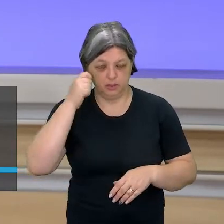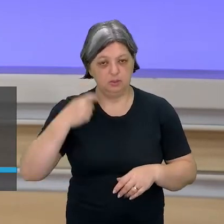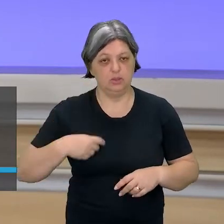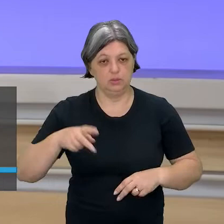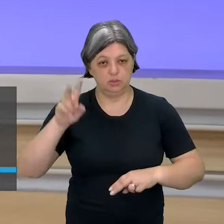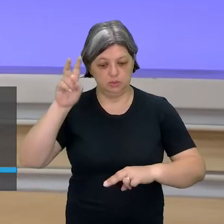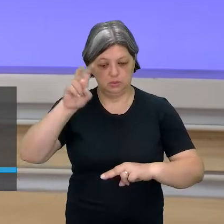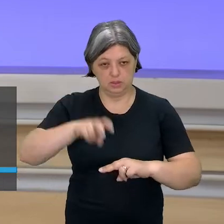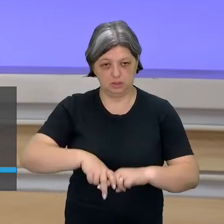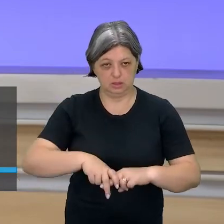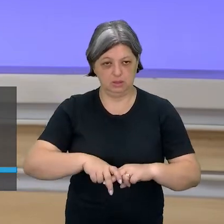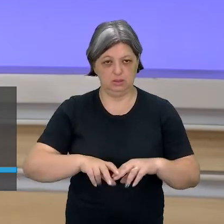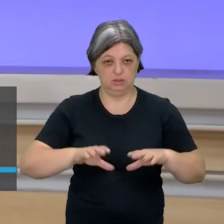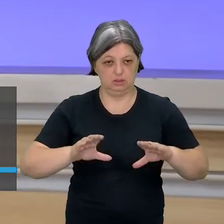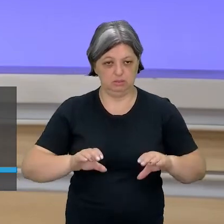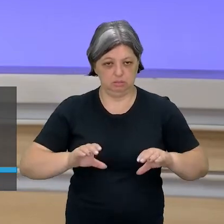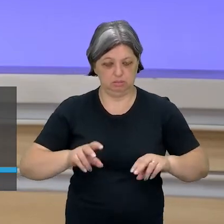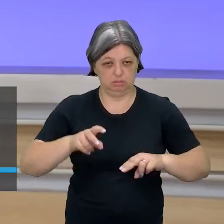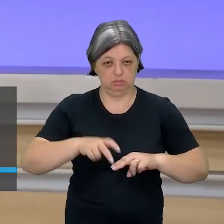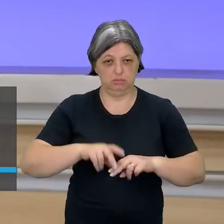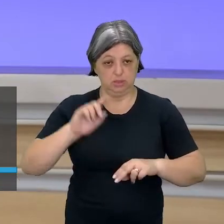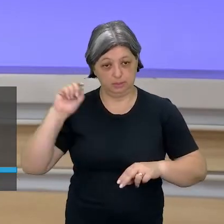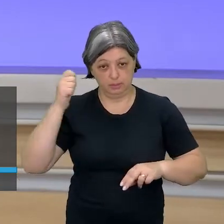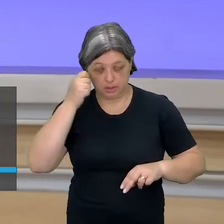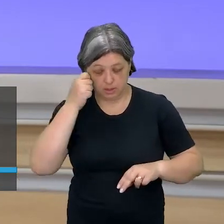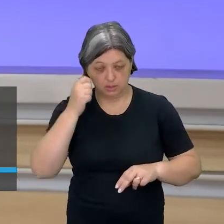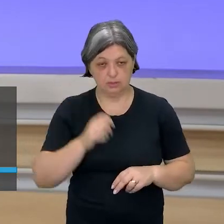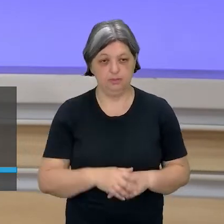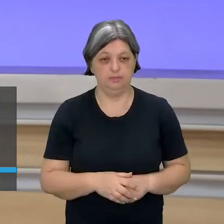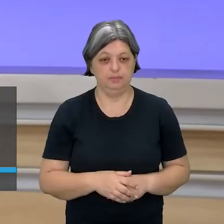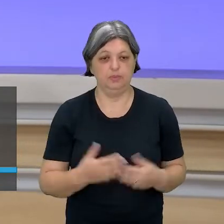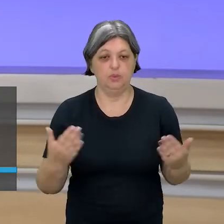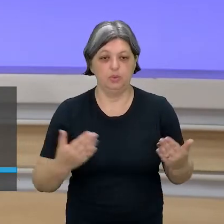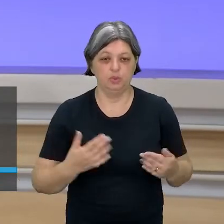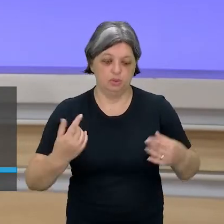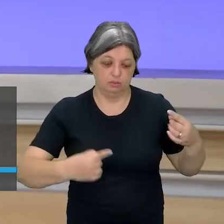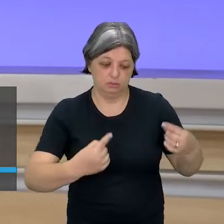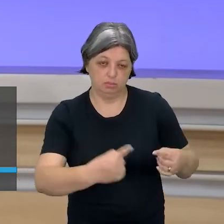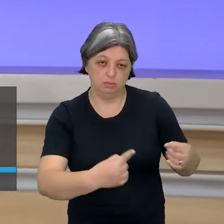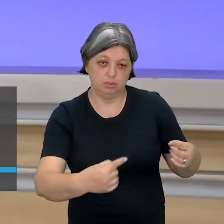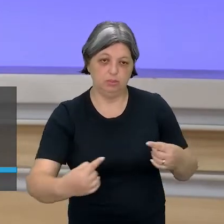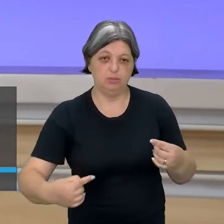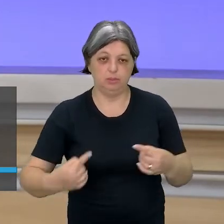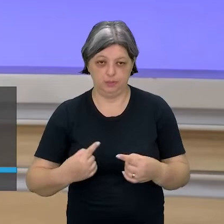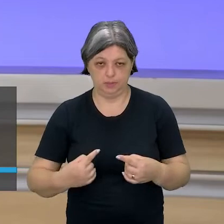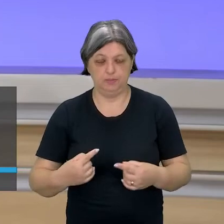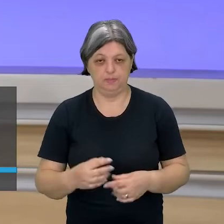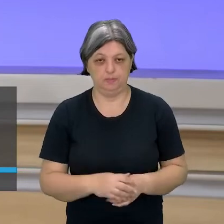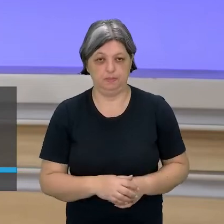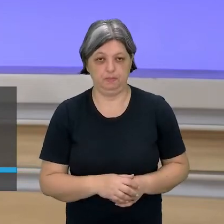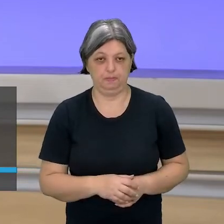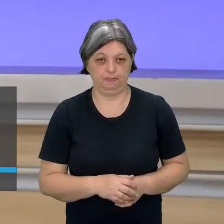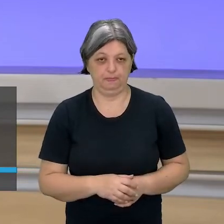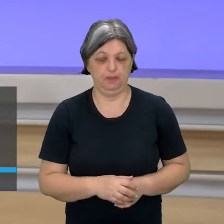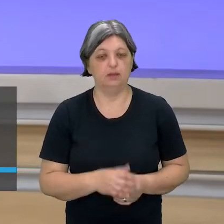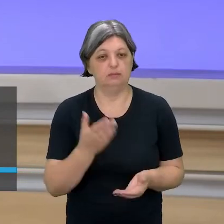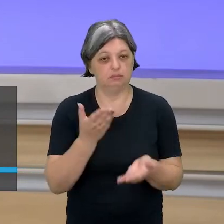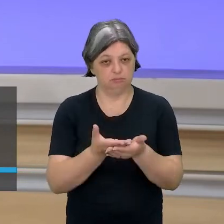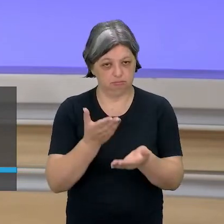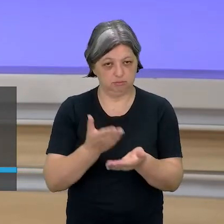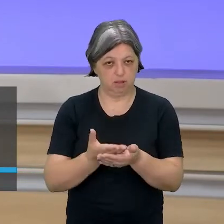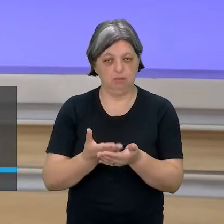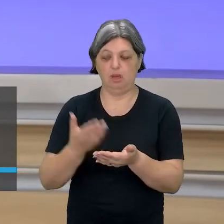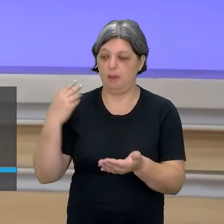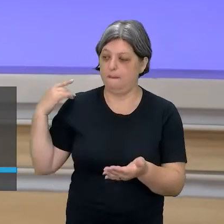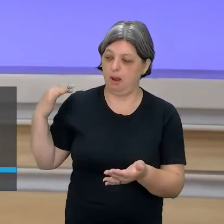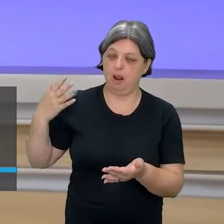né, numa poltrona preta, onde a gente vai discutir aí um pouquinho mais o que a gente viu durante as